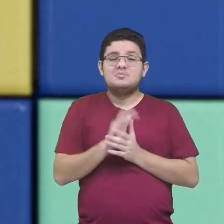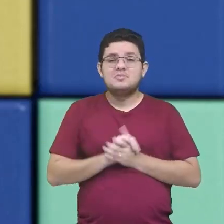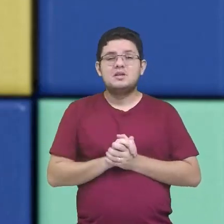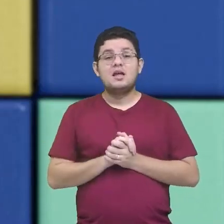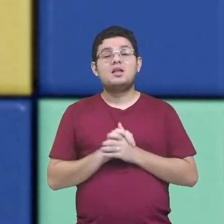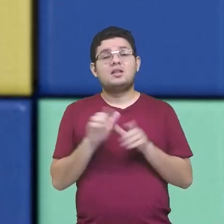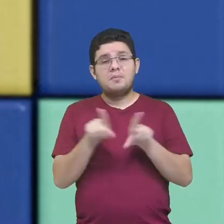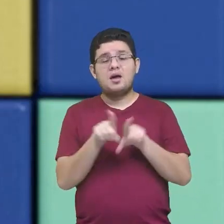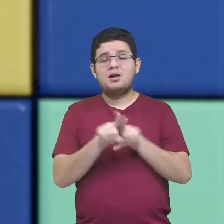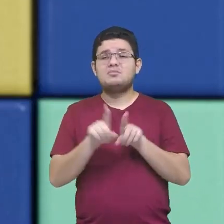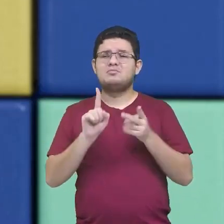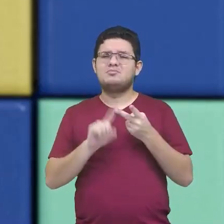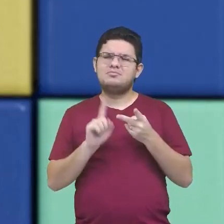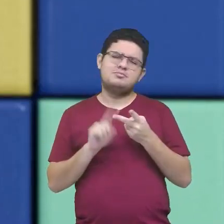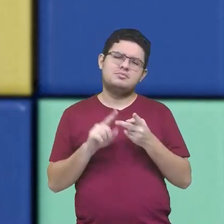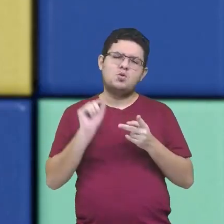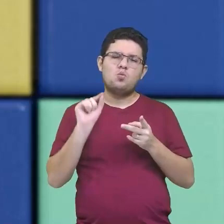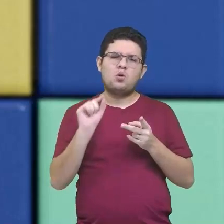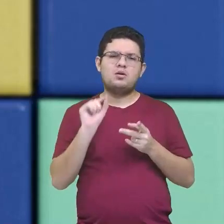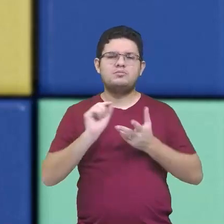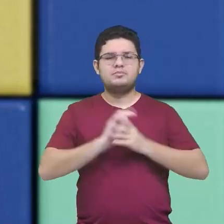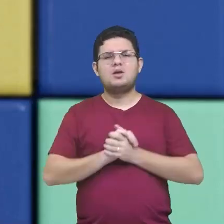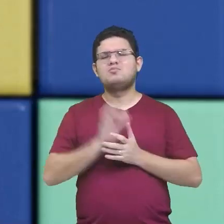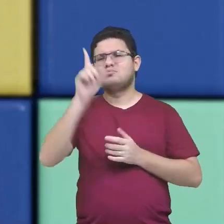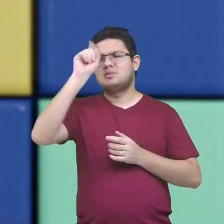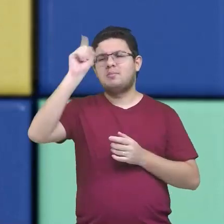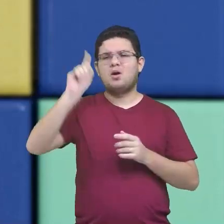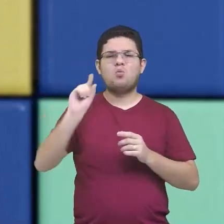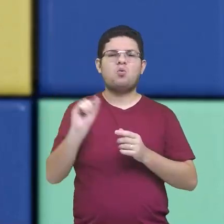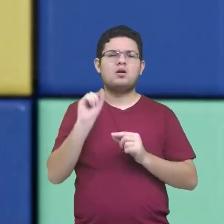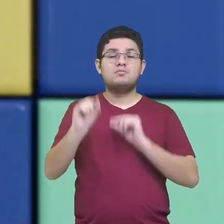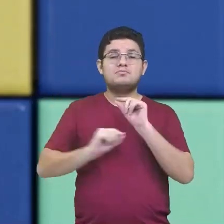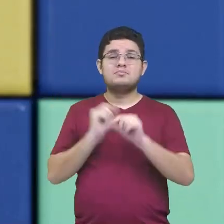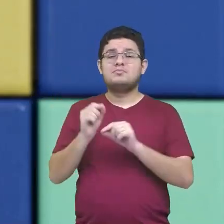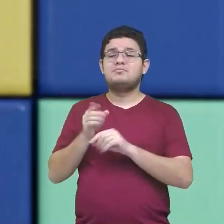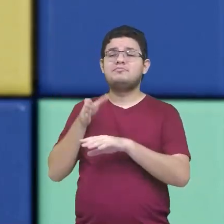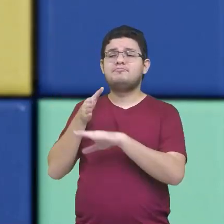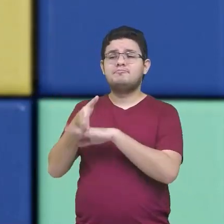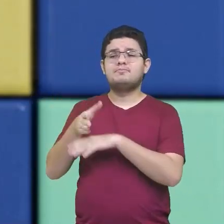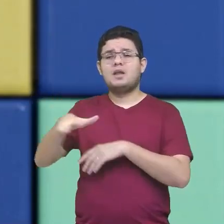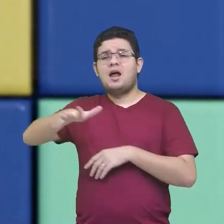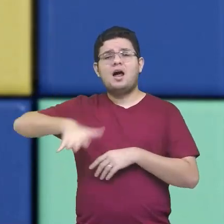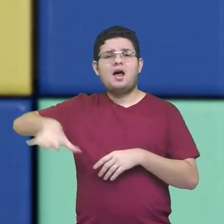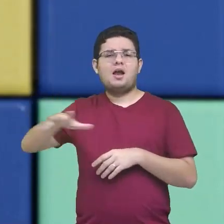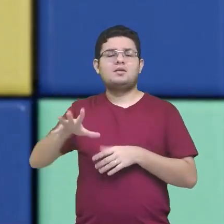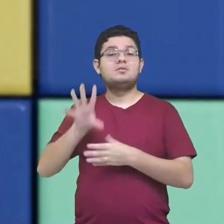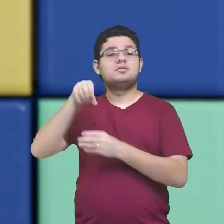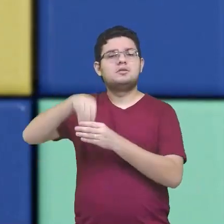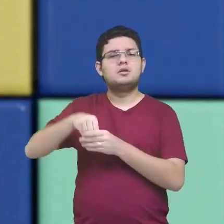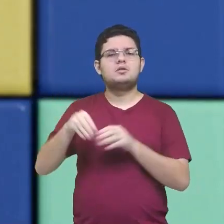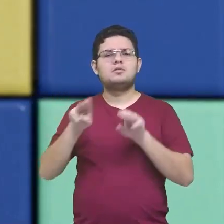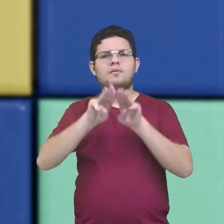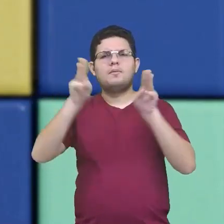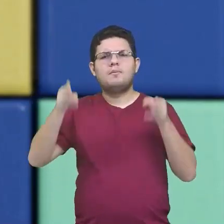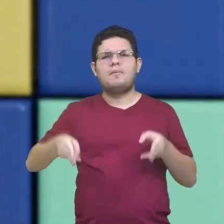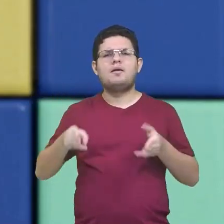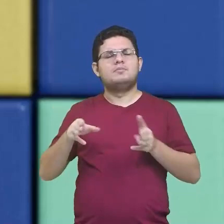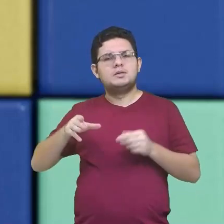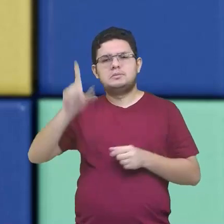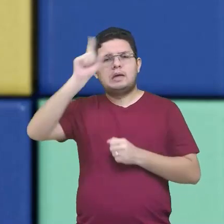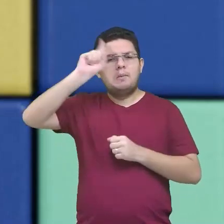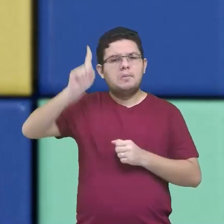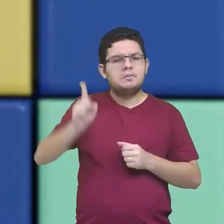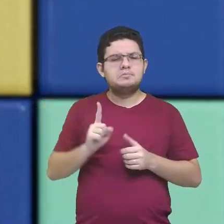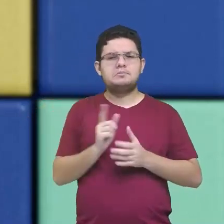tinha ideia, né, do que eu iria visualizar. E chegando lá, é impressionante, gente, não